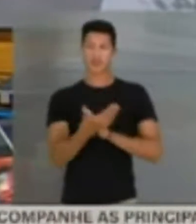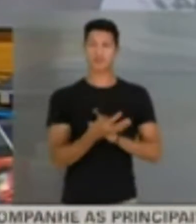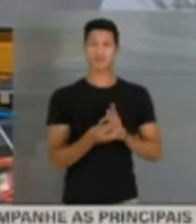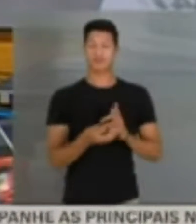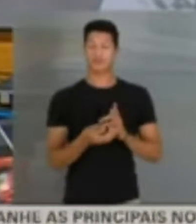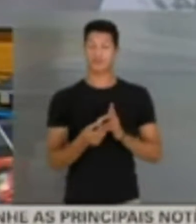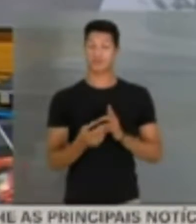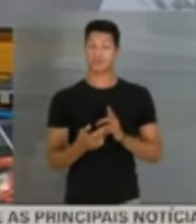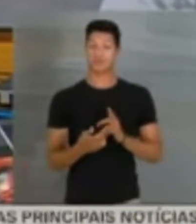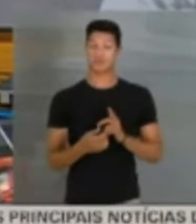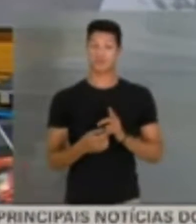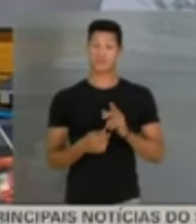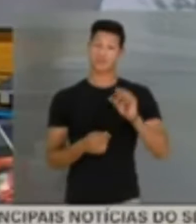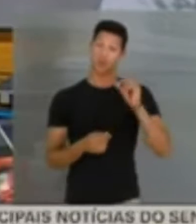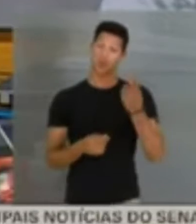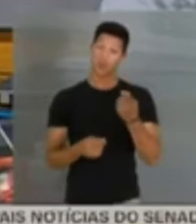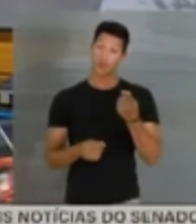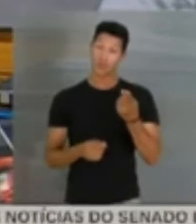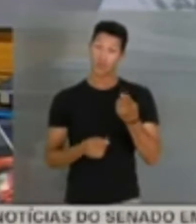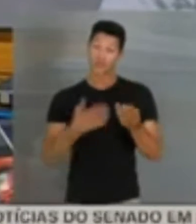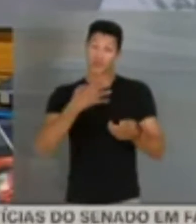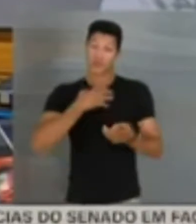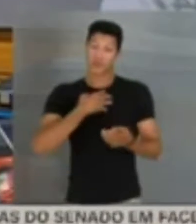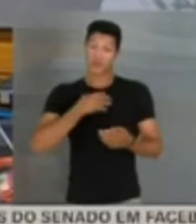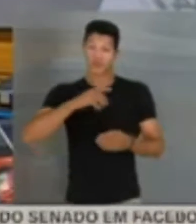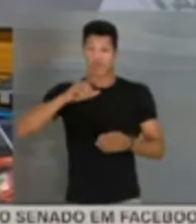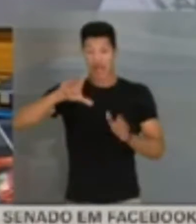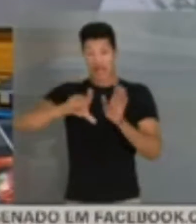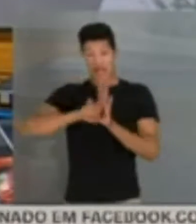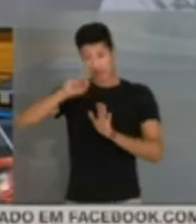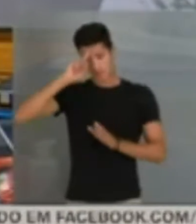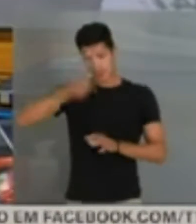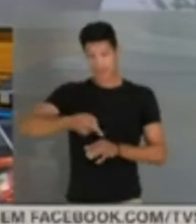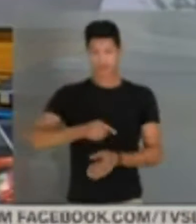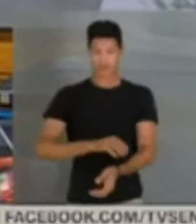proteção ou do jeito que manda a lei.